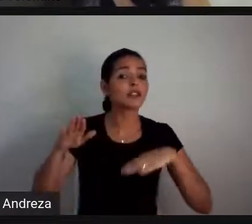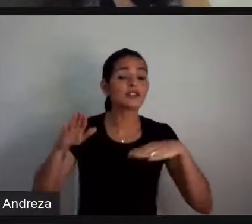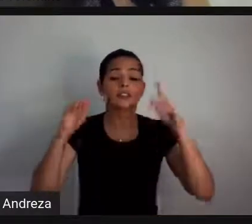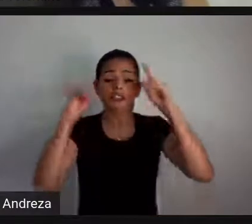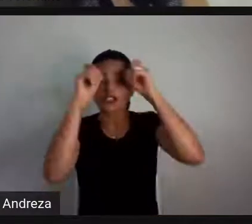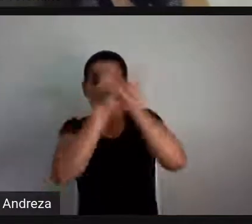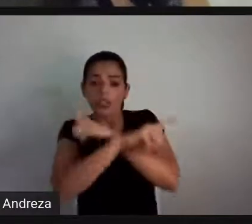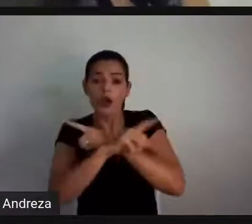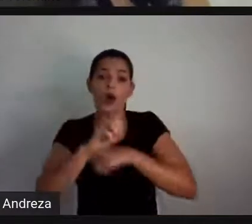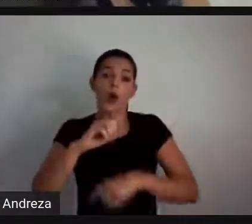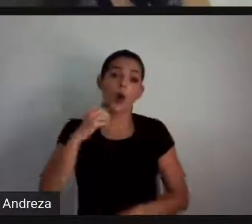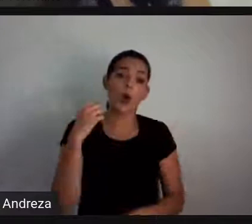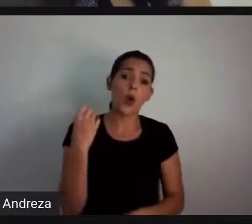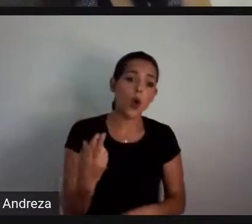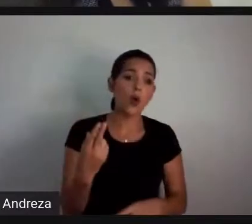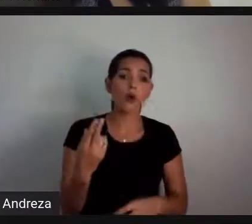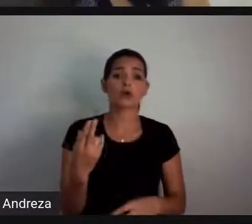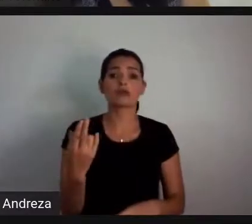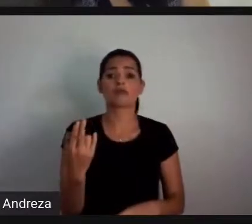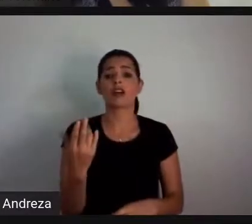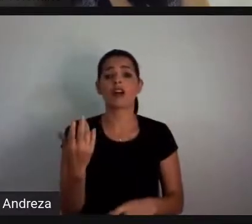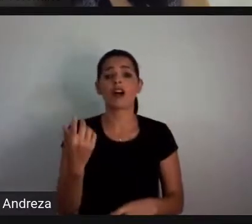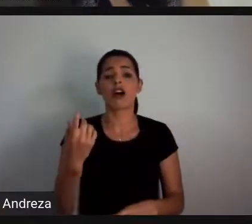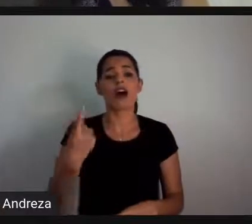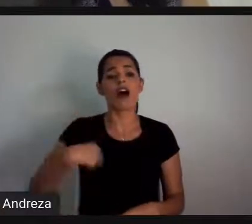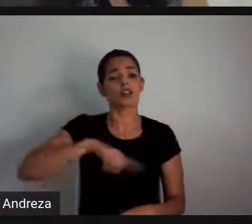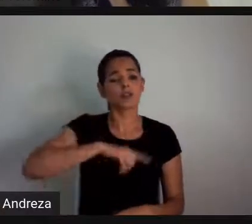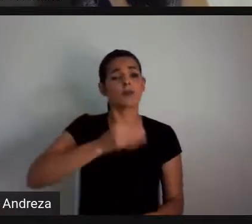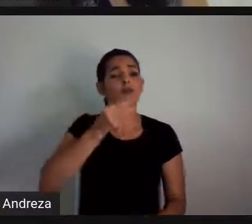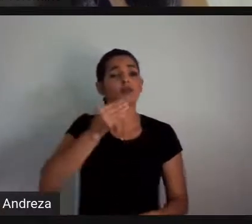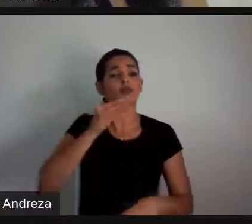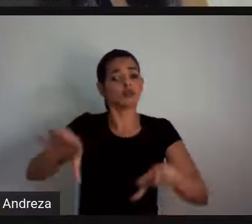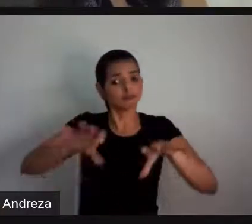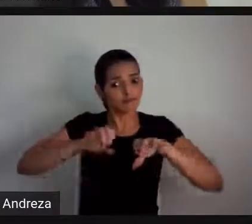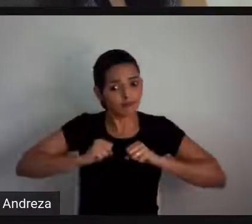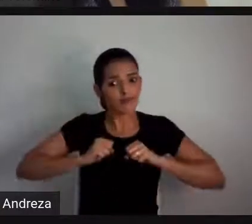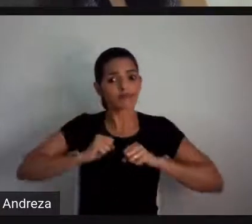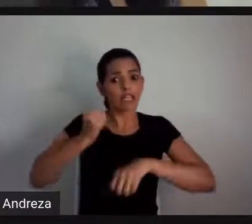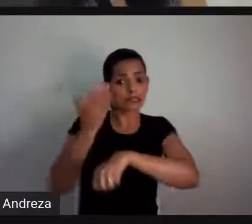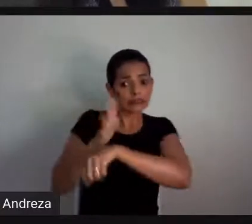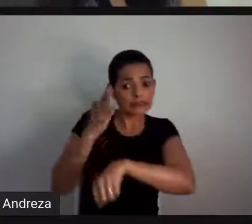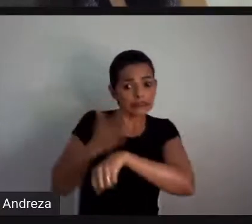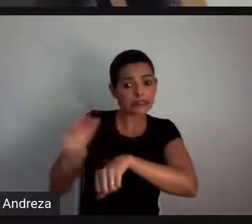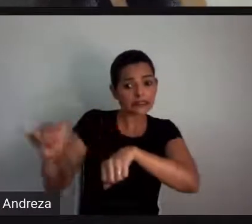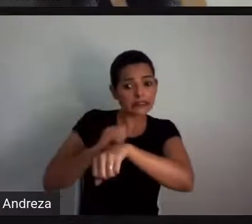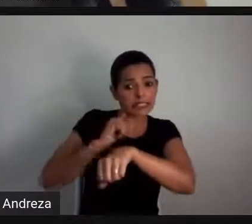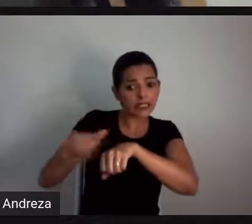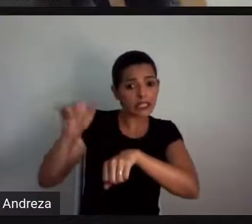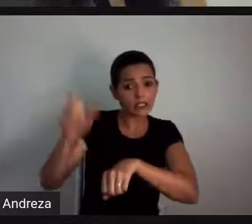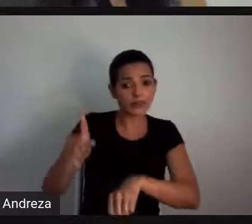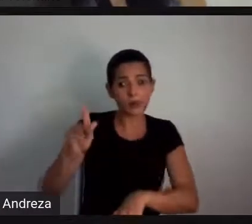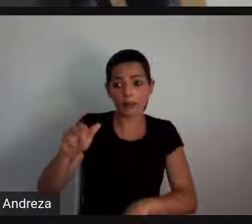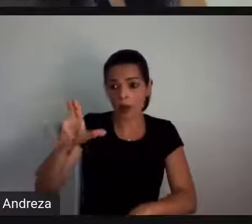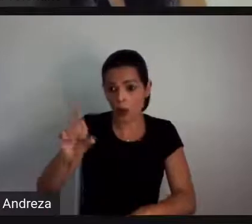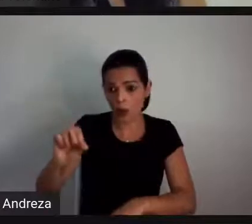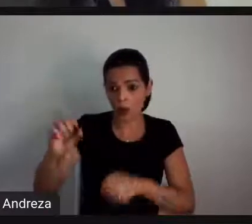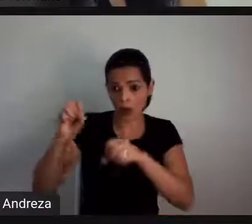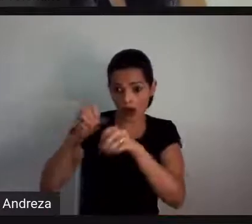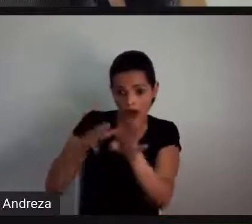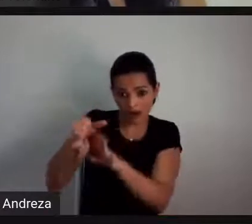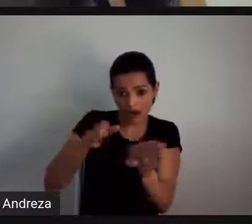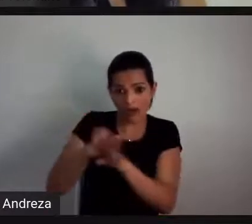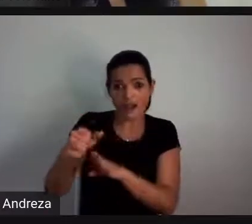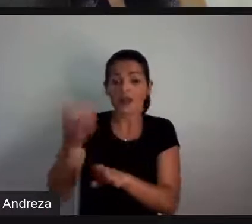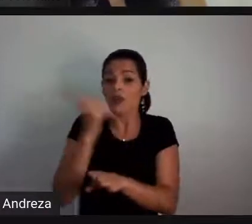a todas essas estratégias que o Paulo colocou, que são ótimas, né? Que se a gente seguir isso, a gente vai conseguir ter essa